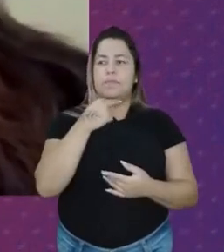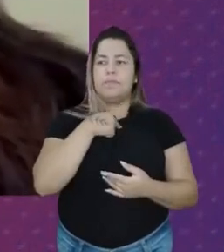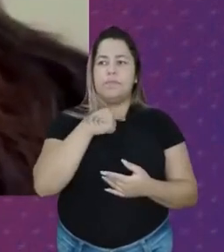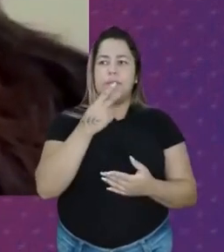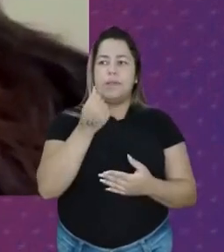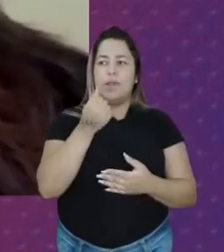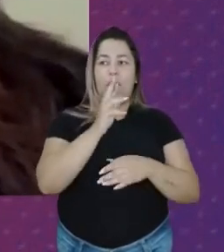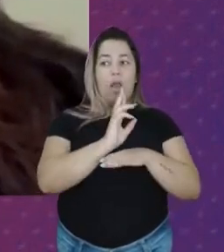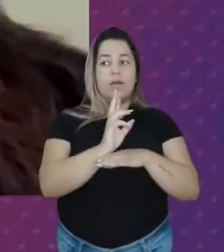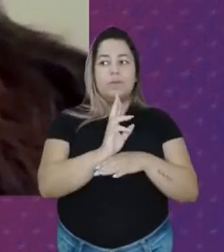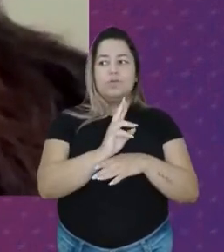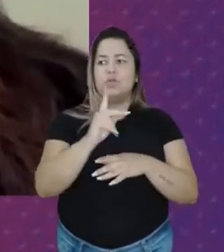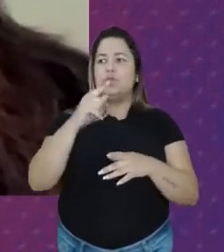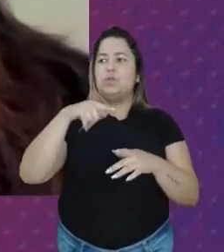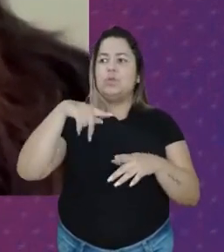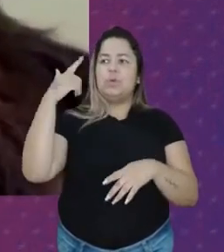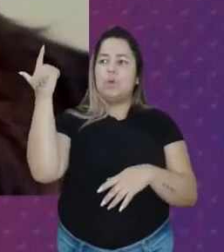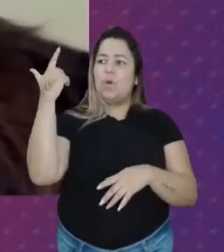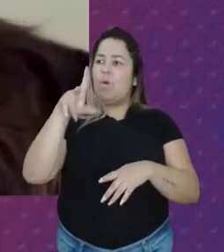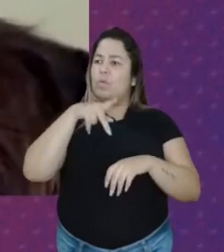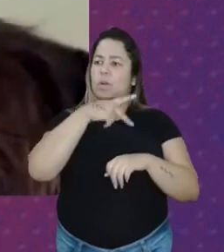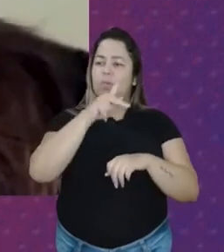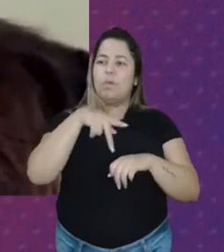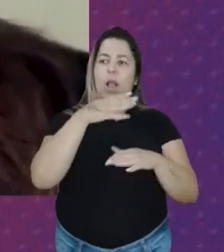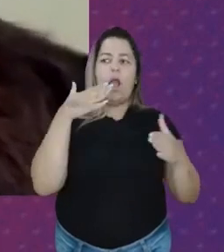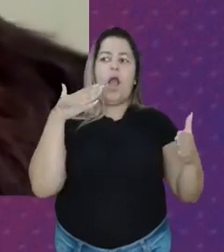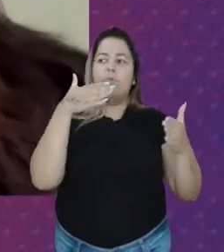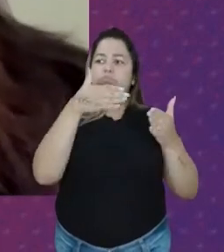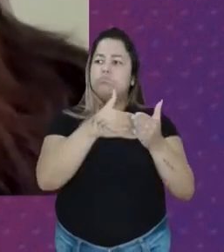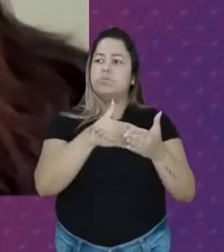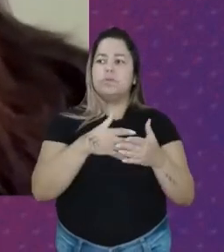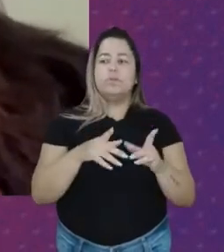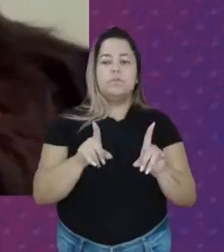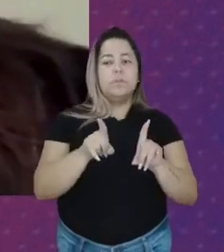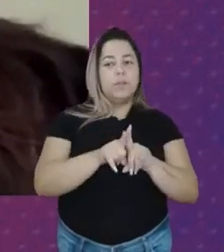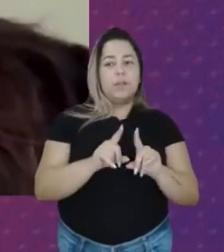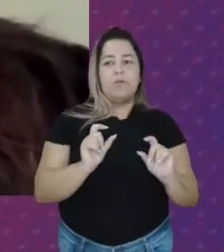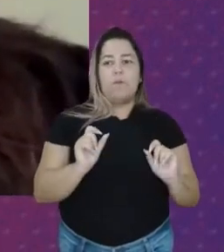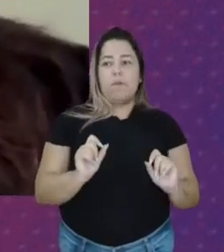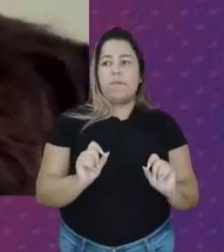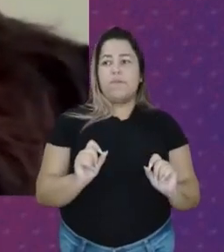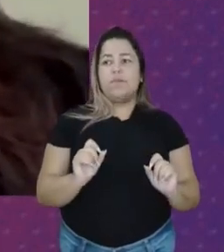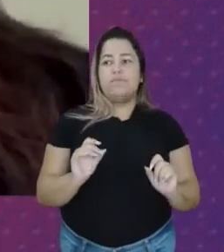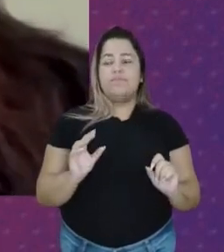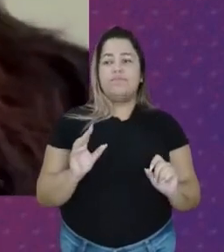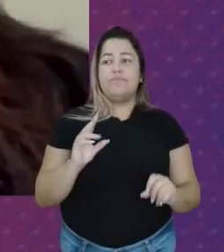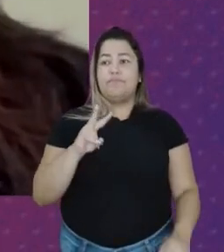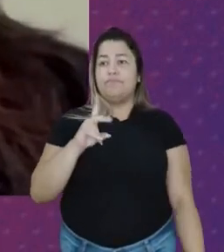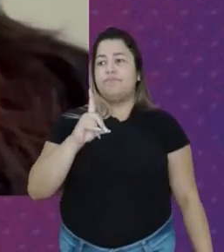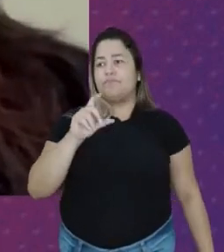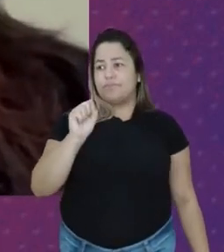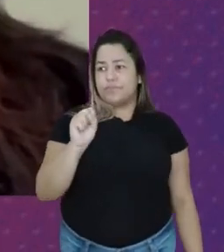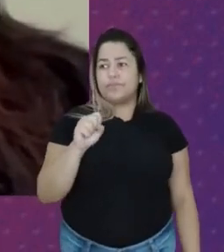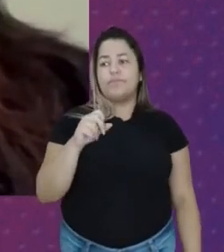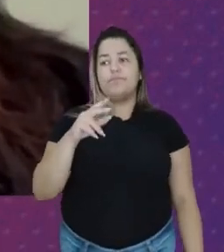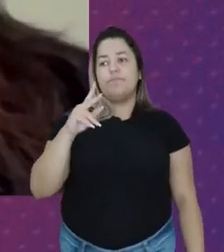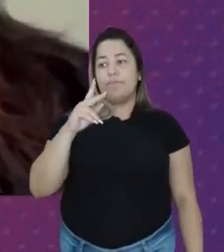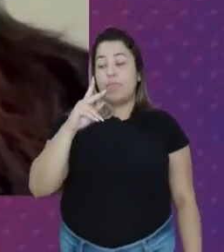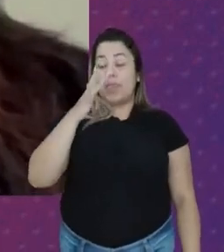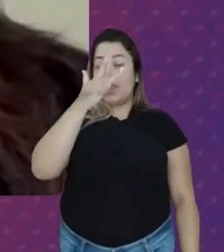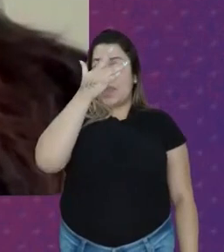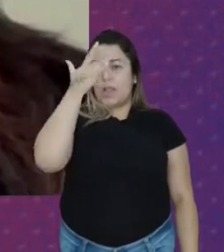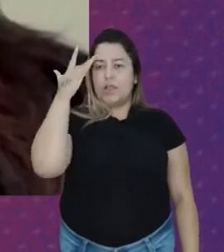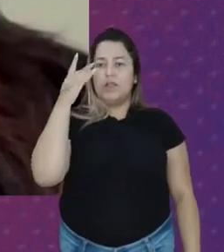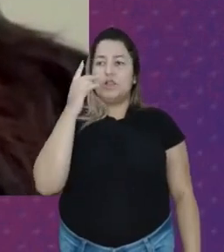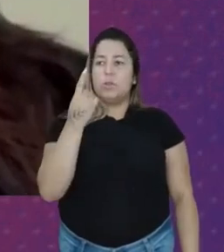de pessoas estrangeiras. Então, existem várias limitações, né, existem fontes vedadas, e as pessoas físicas, elas só podem doar